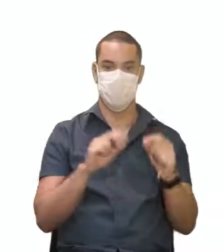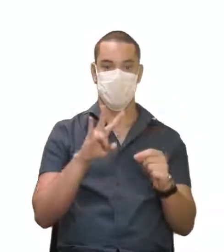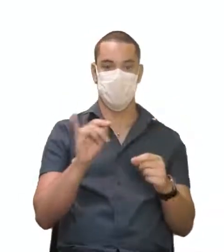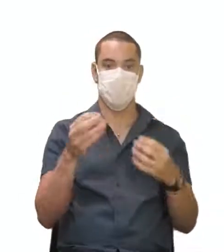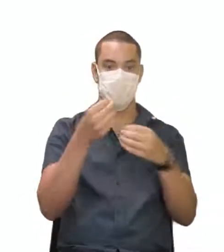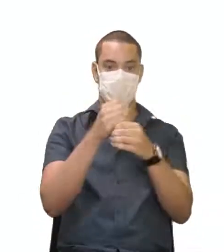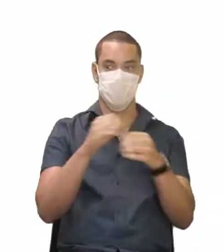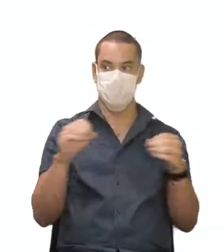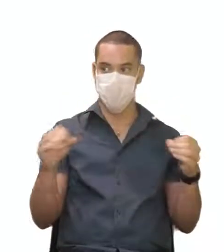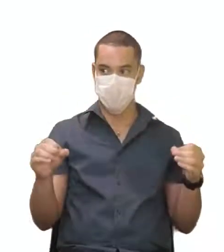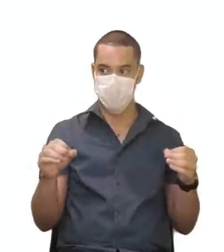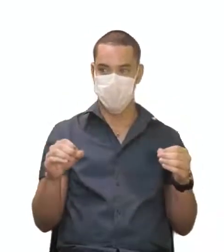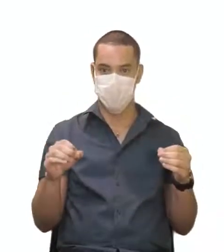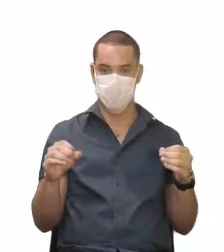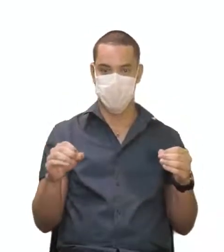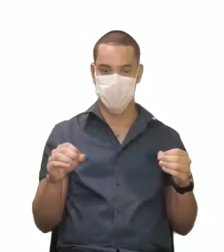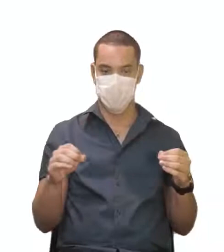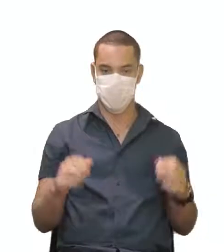separadas,